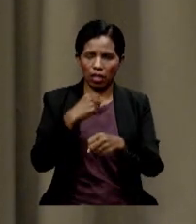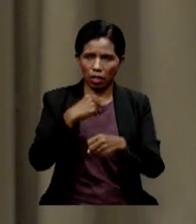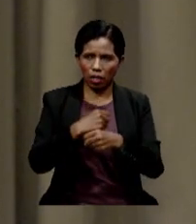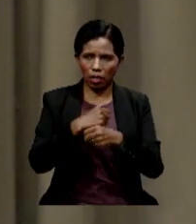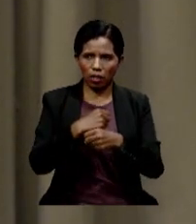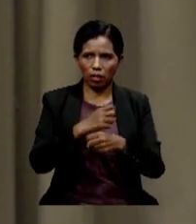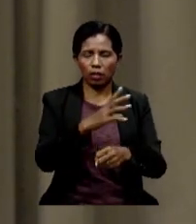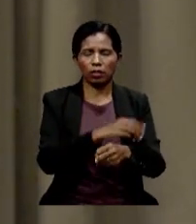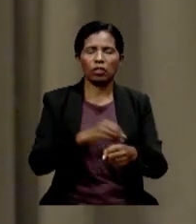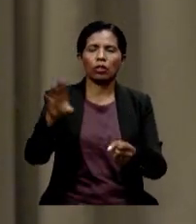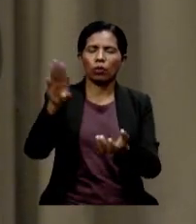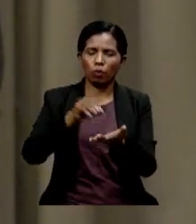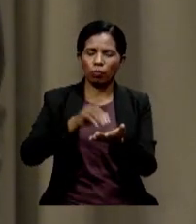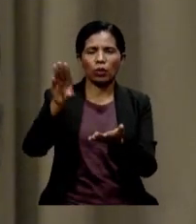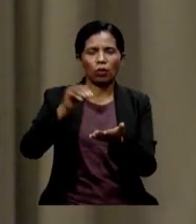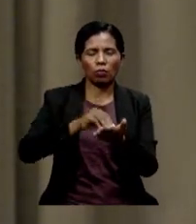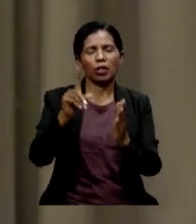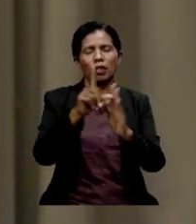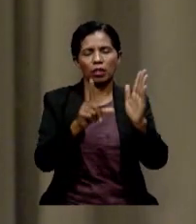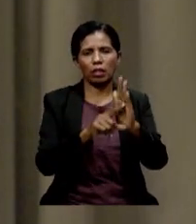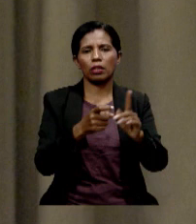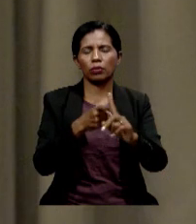são copy-paste e que